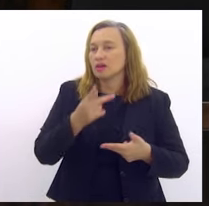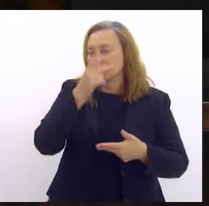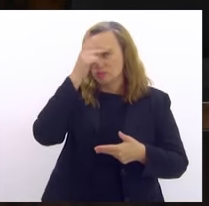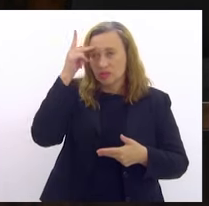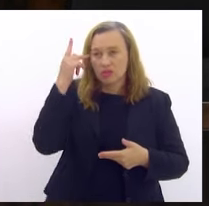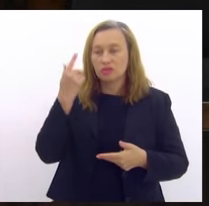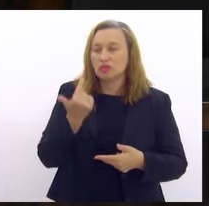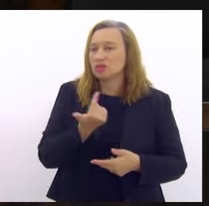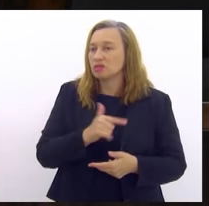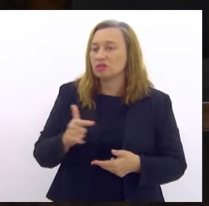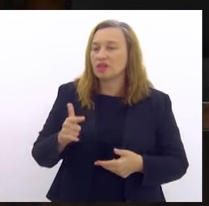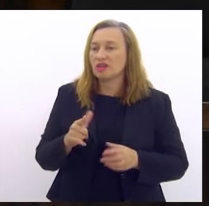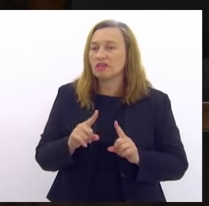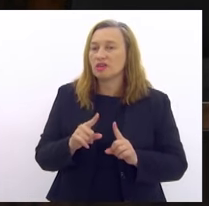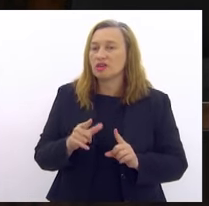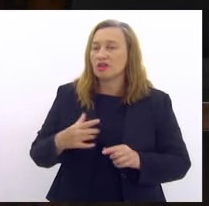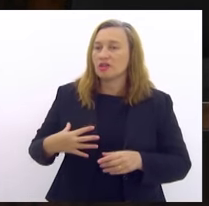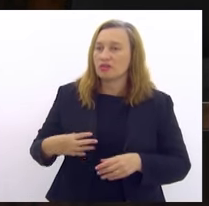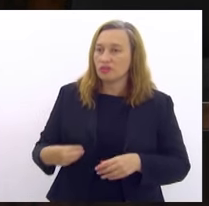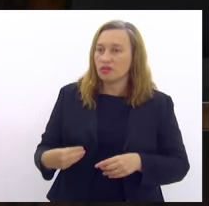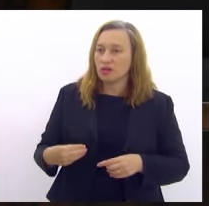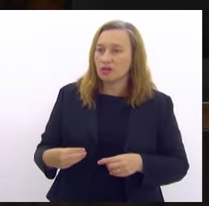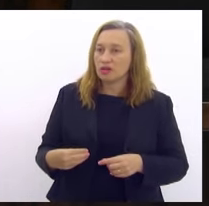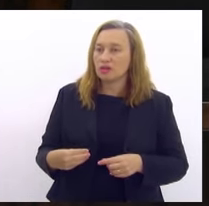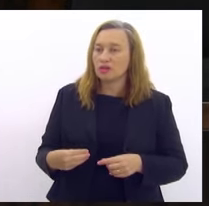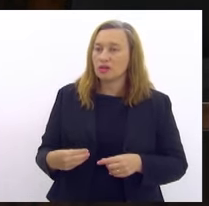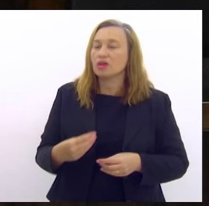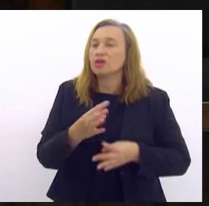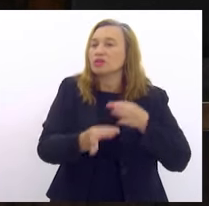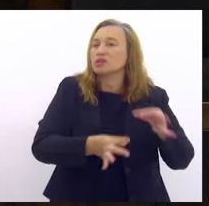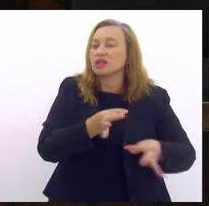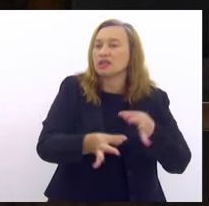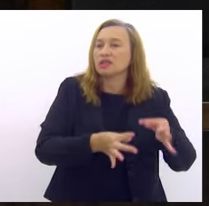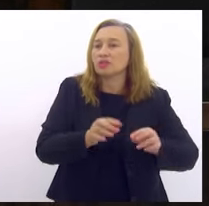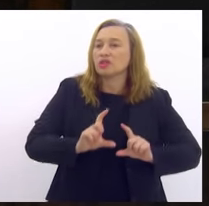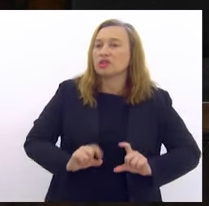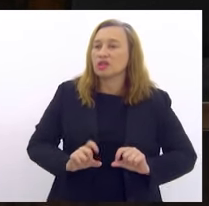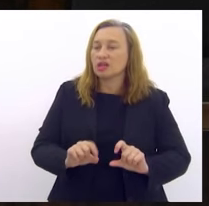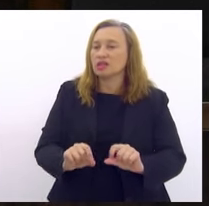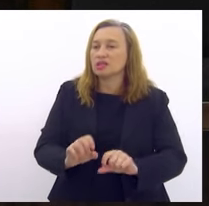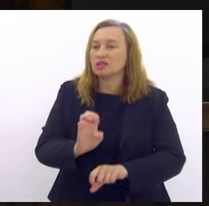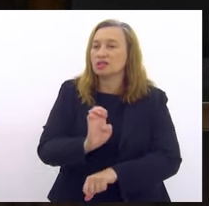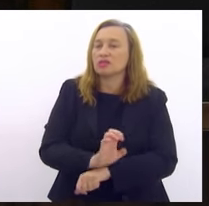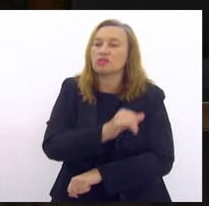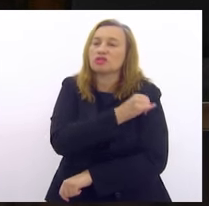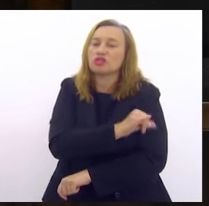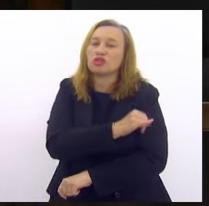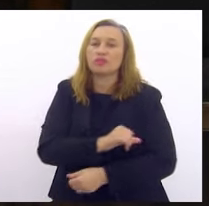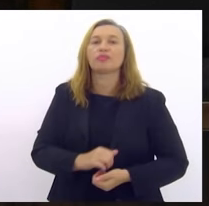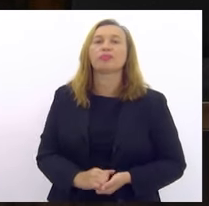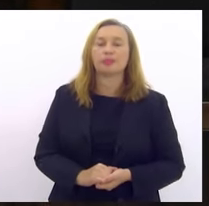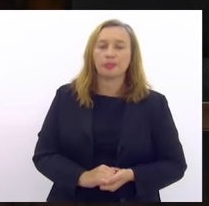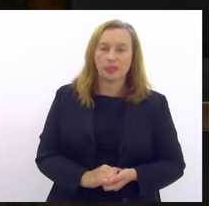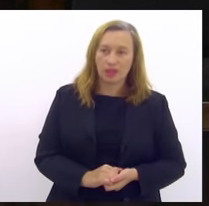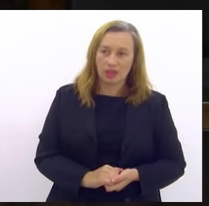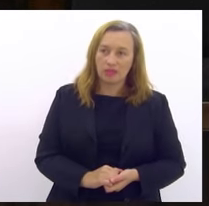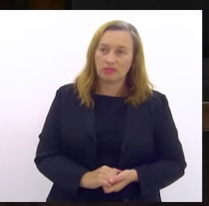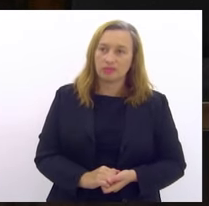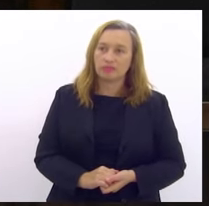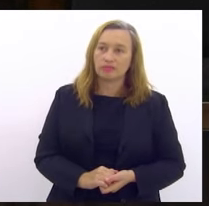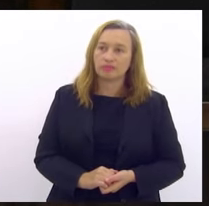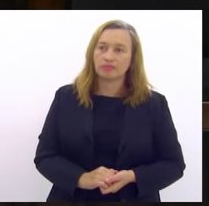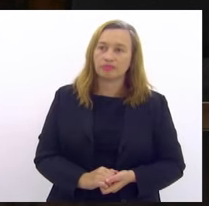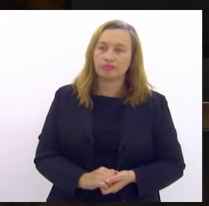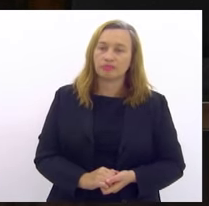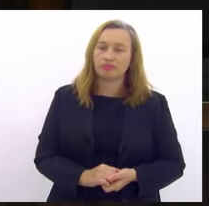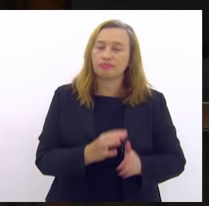filhos e submetam ao tratamento de câncer no âmbito do Estado do Rio de Janeiro.